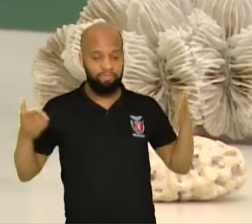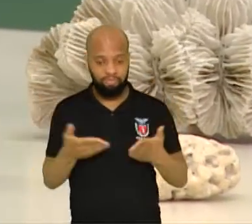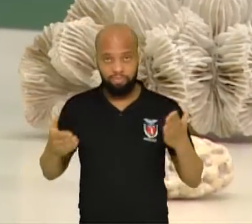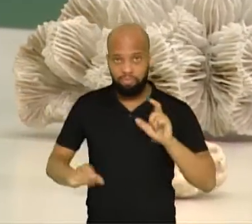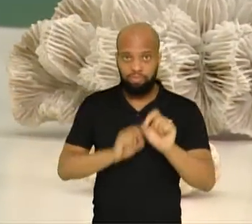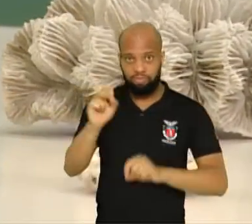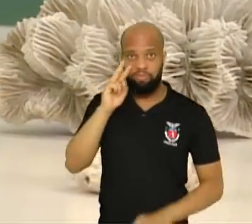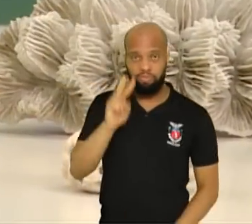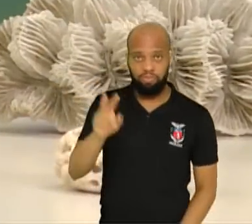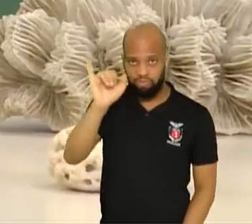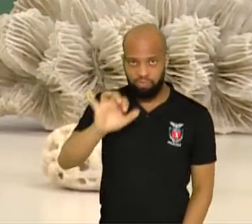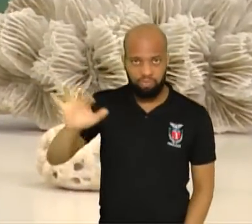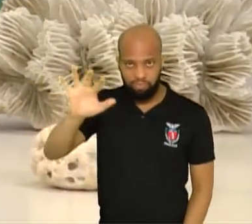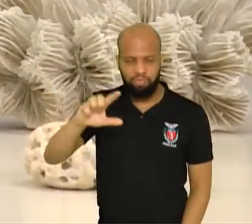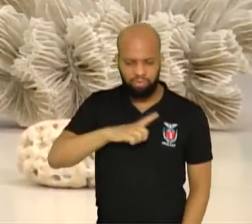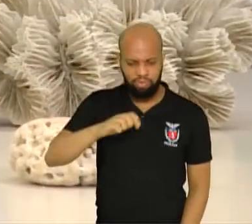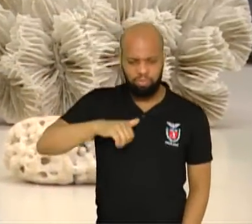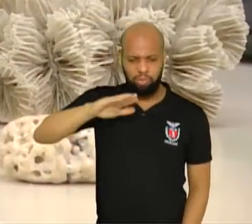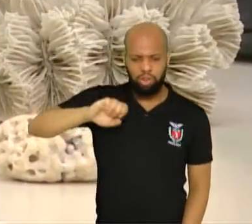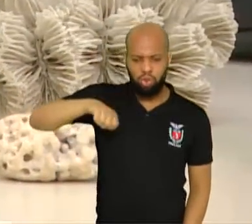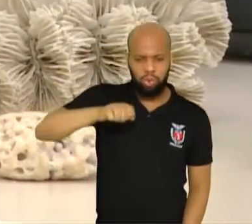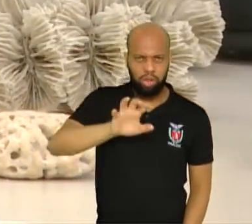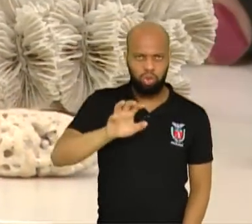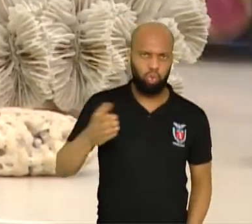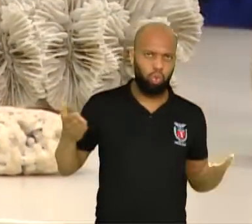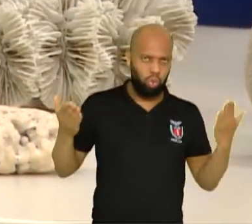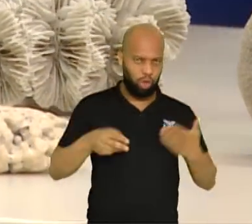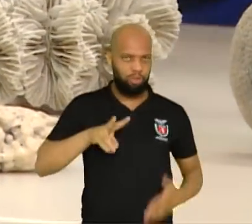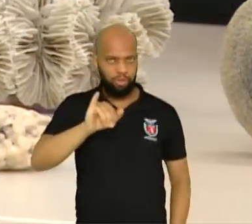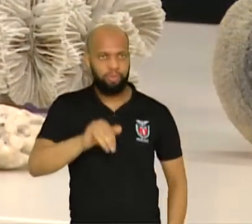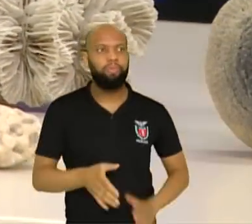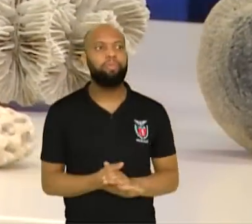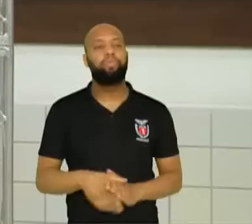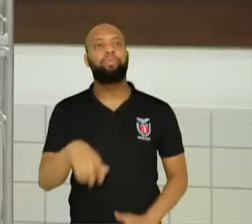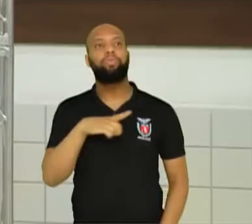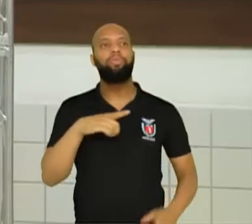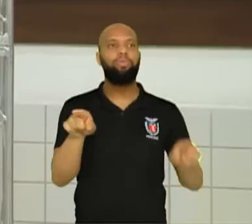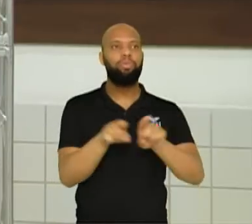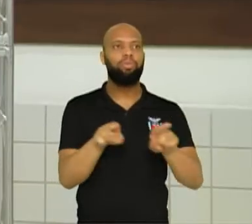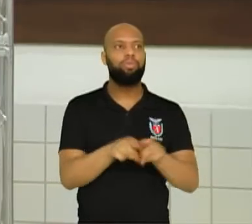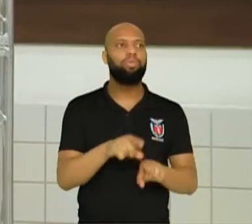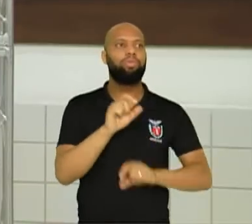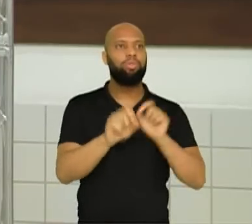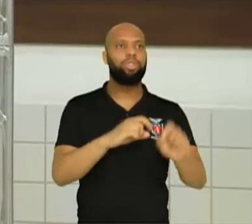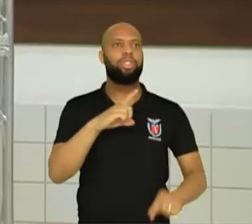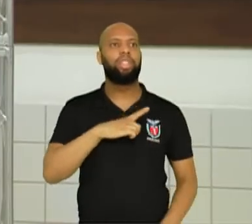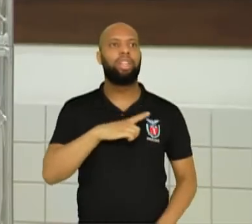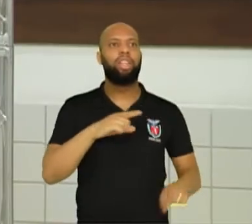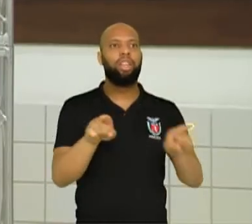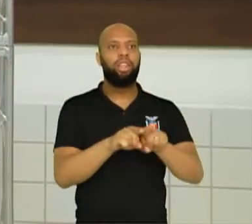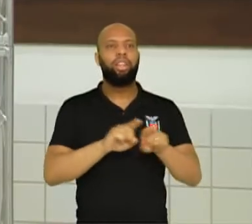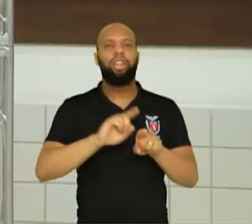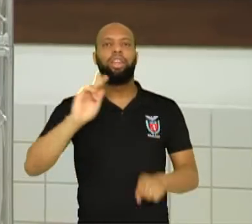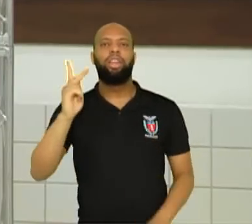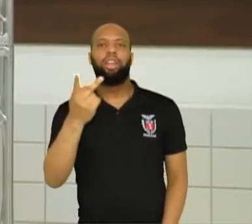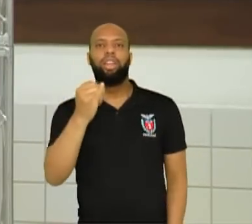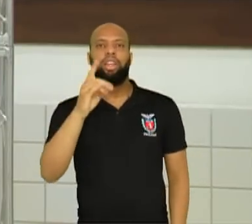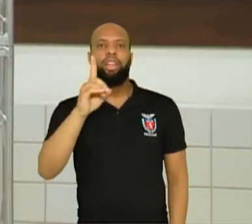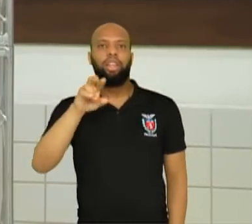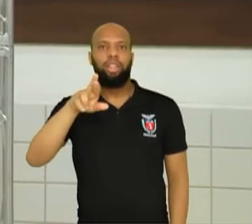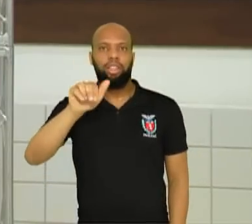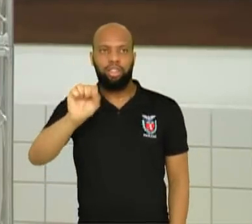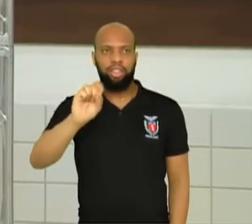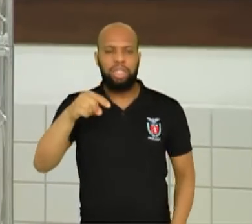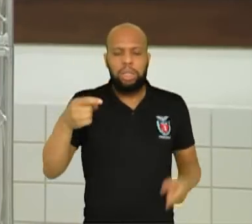vê na imagem. E vamos falar mais sobre isso ainda hoje. Além disso, a gente tem as hidras. Elas são animais